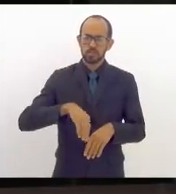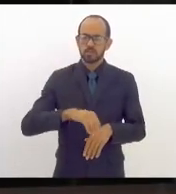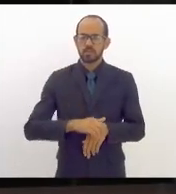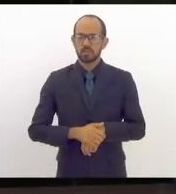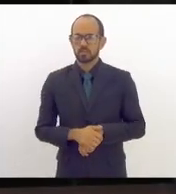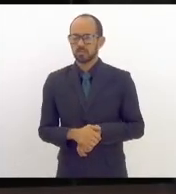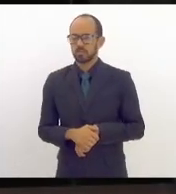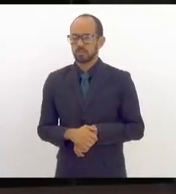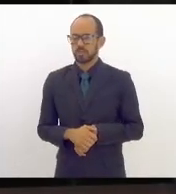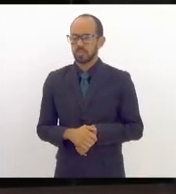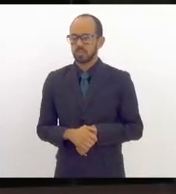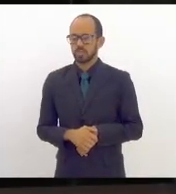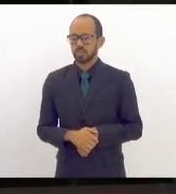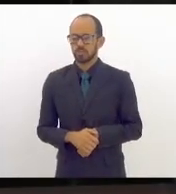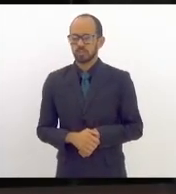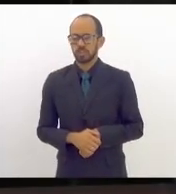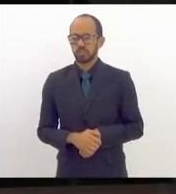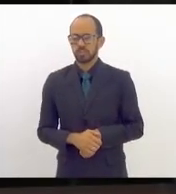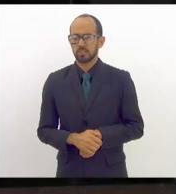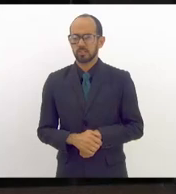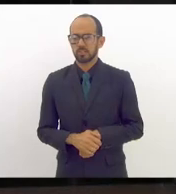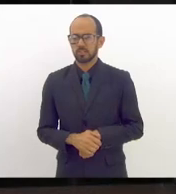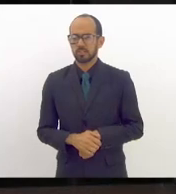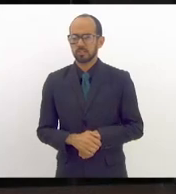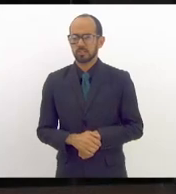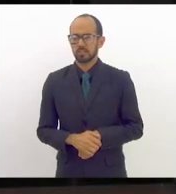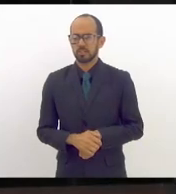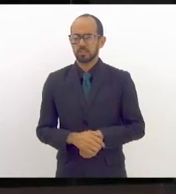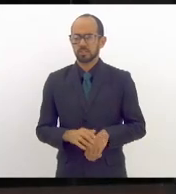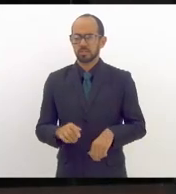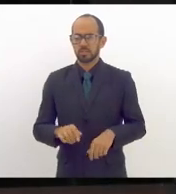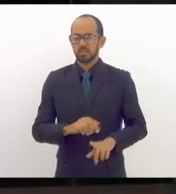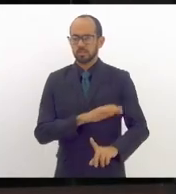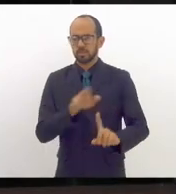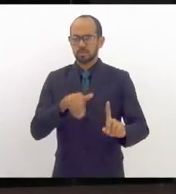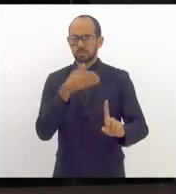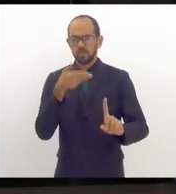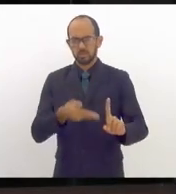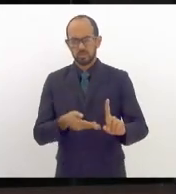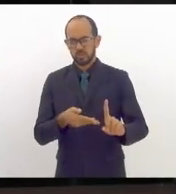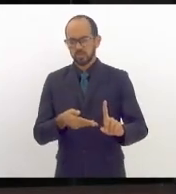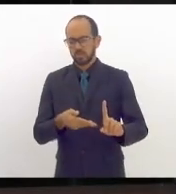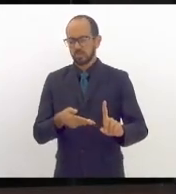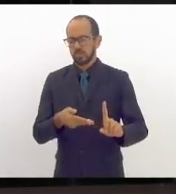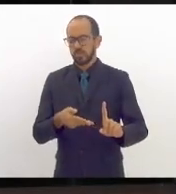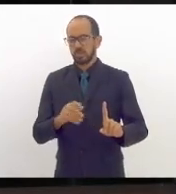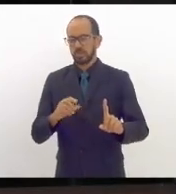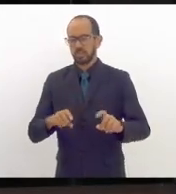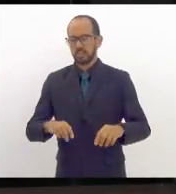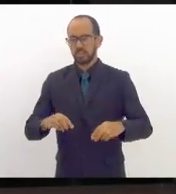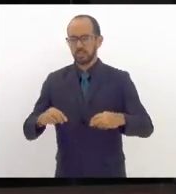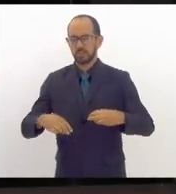a entrega desta honraria para o ministro